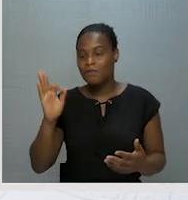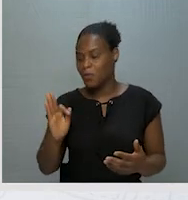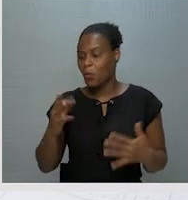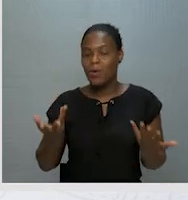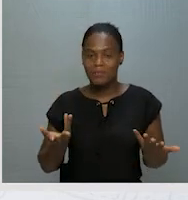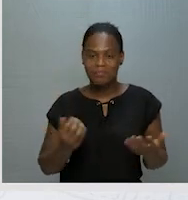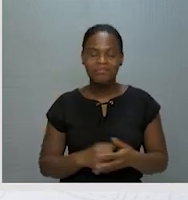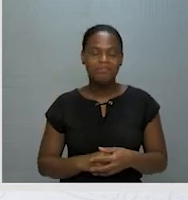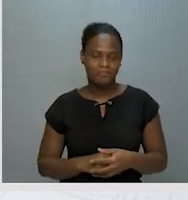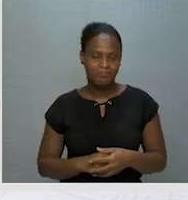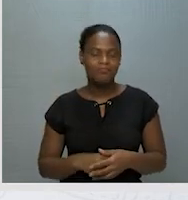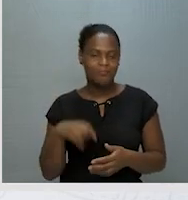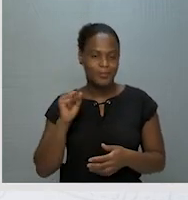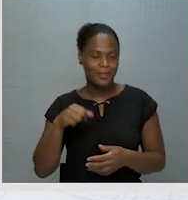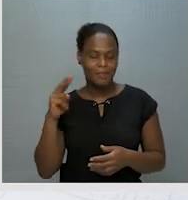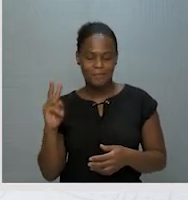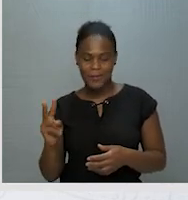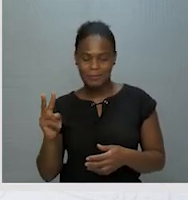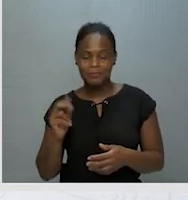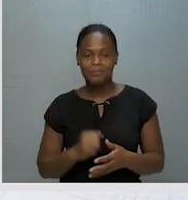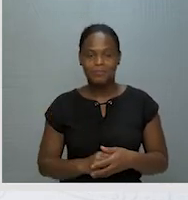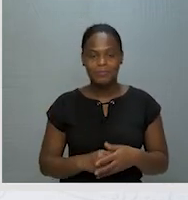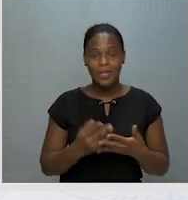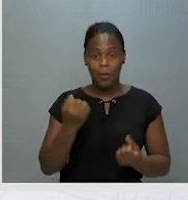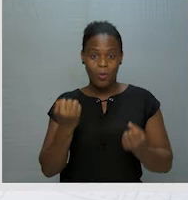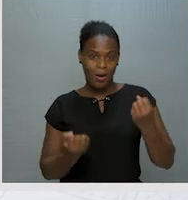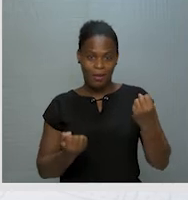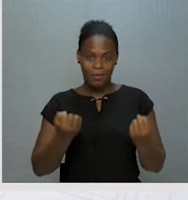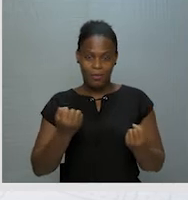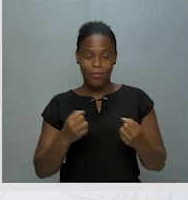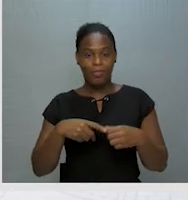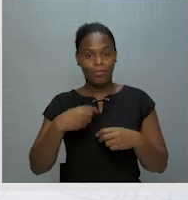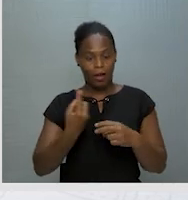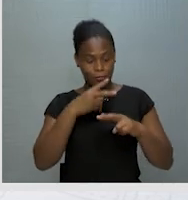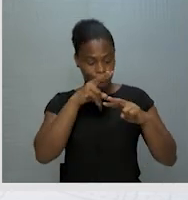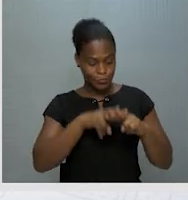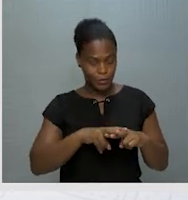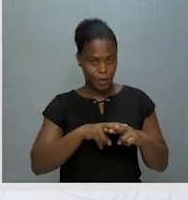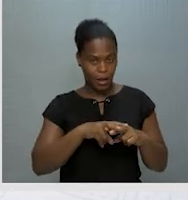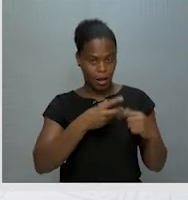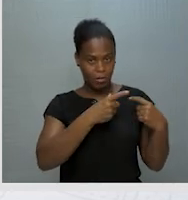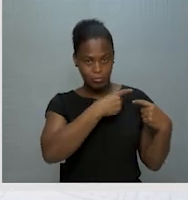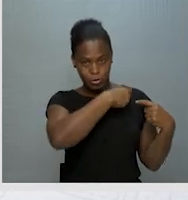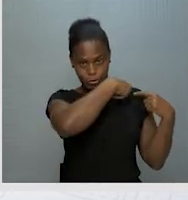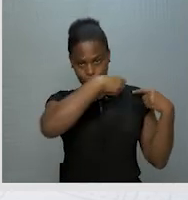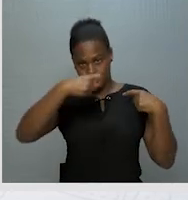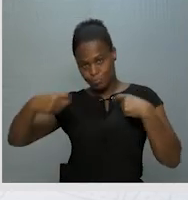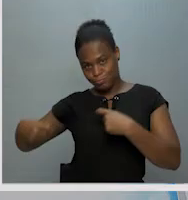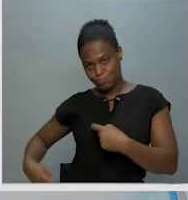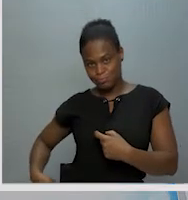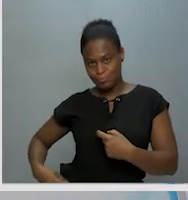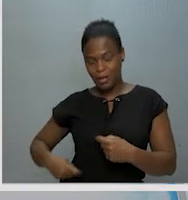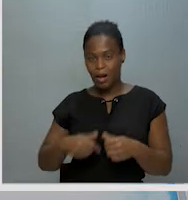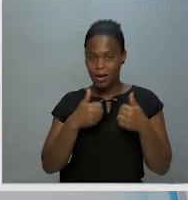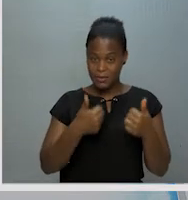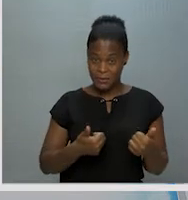falsa? Muito bem, é uma afirmação verdadeira. No carro, devo sentar-me e colocar o cinto de segurança. É